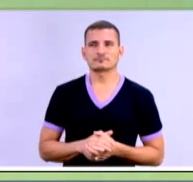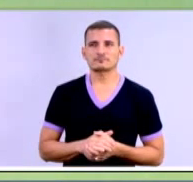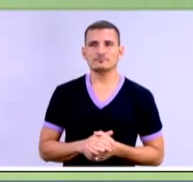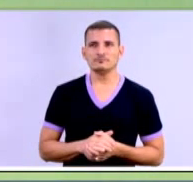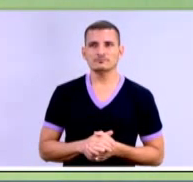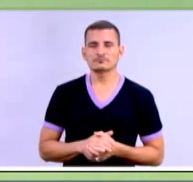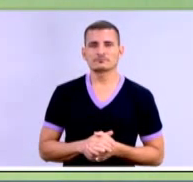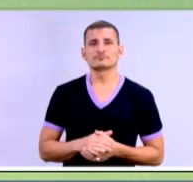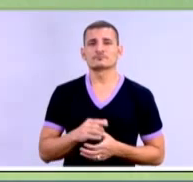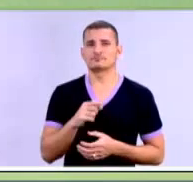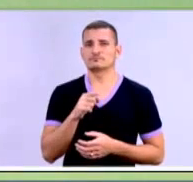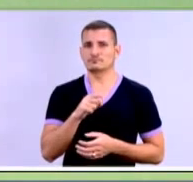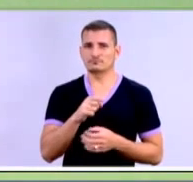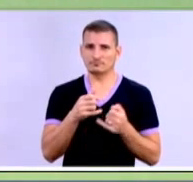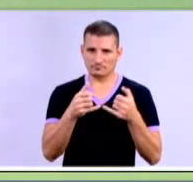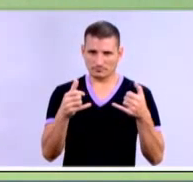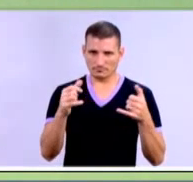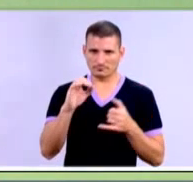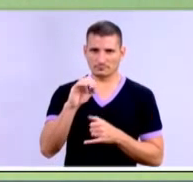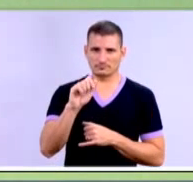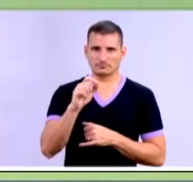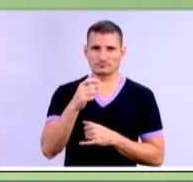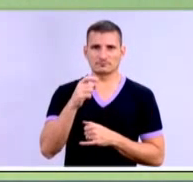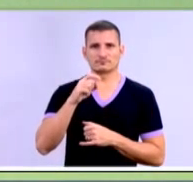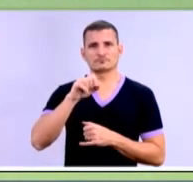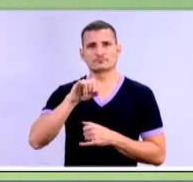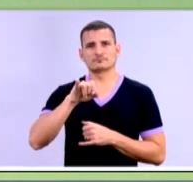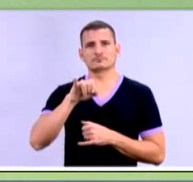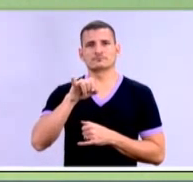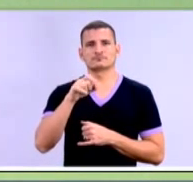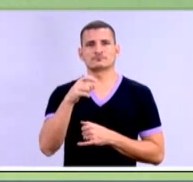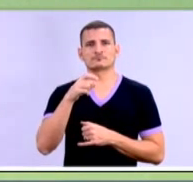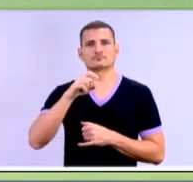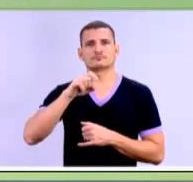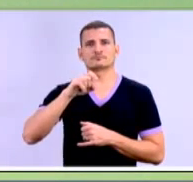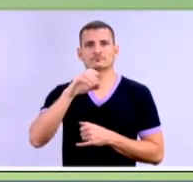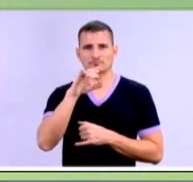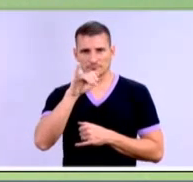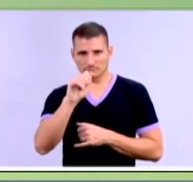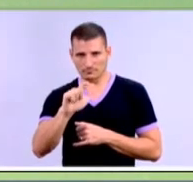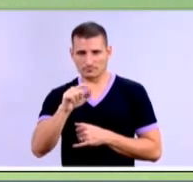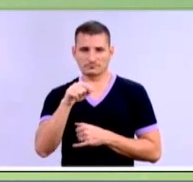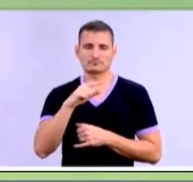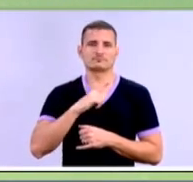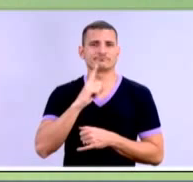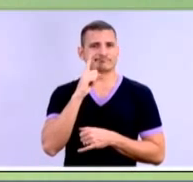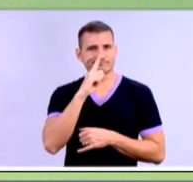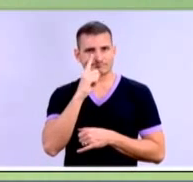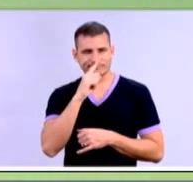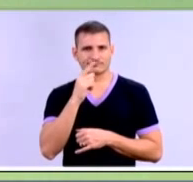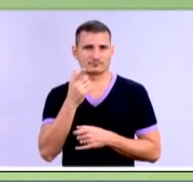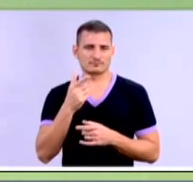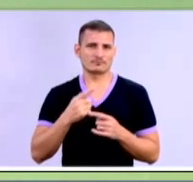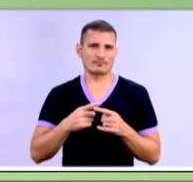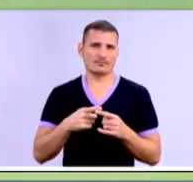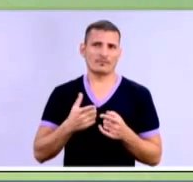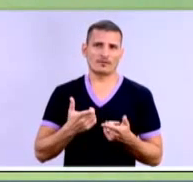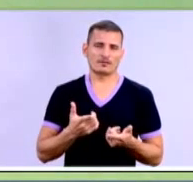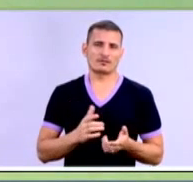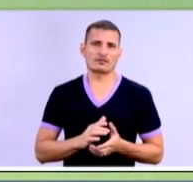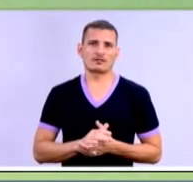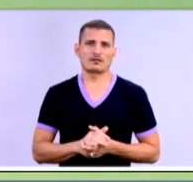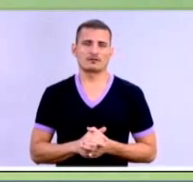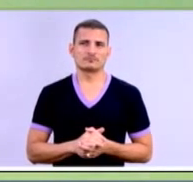ele é simples de fato, só que ele tem muita falha, porque ele é extremamente mecânico, é você colocar dois elementos